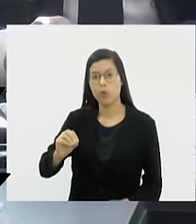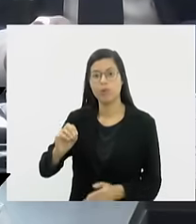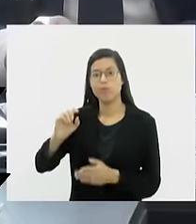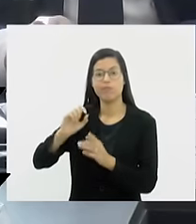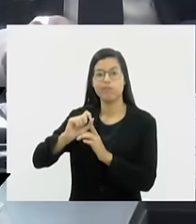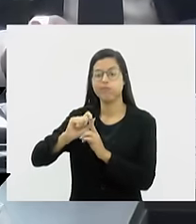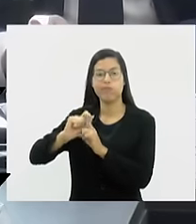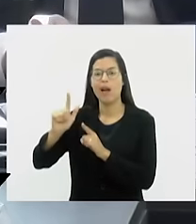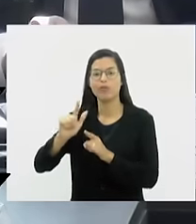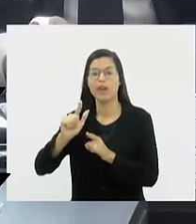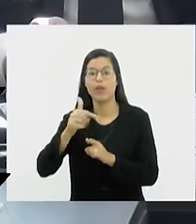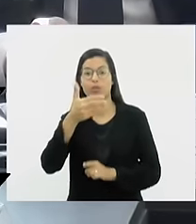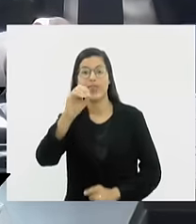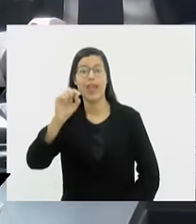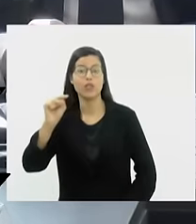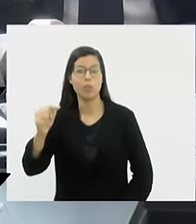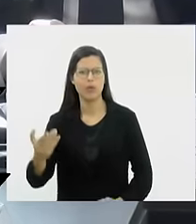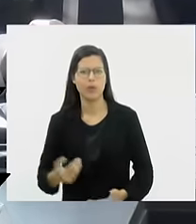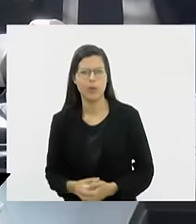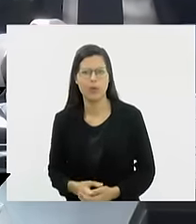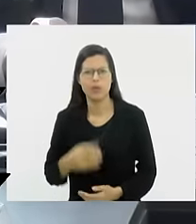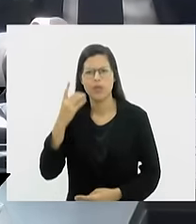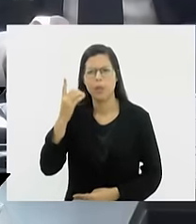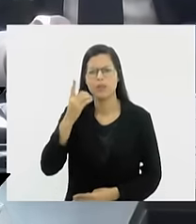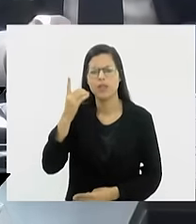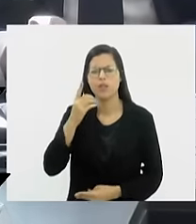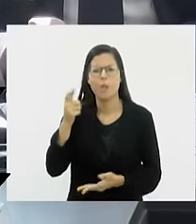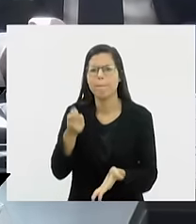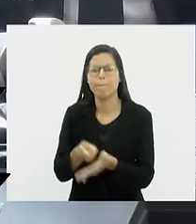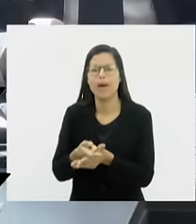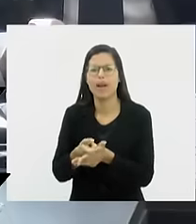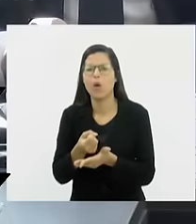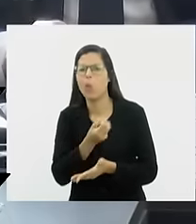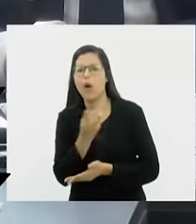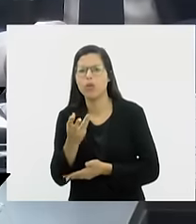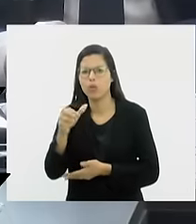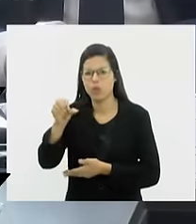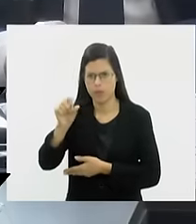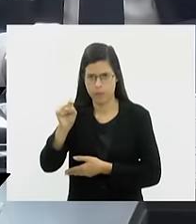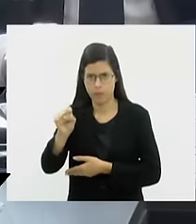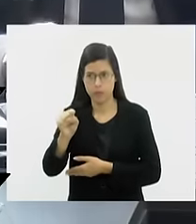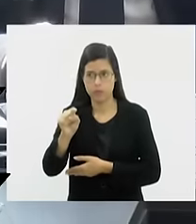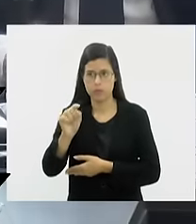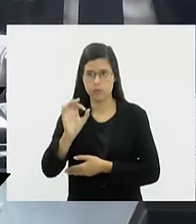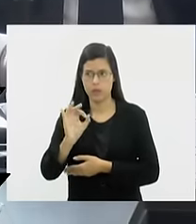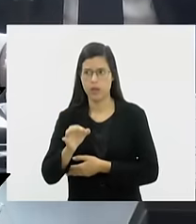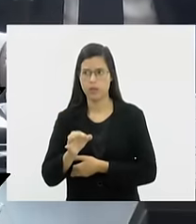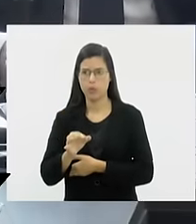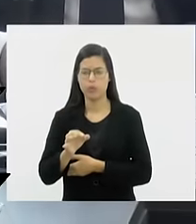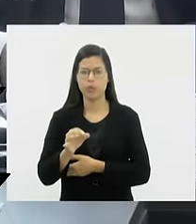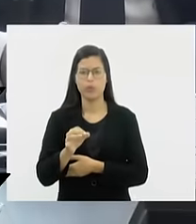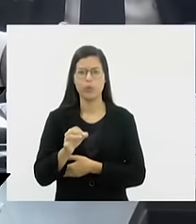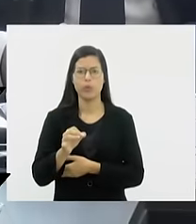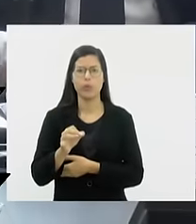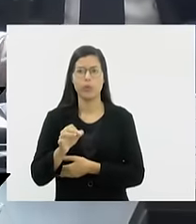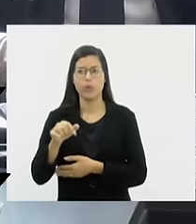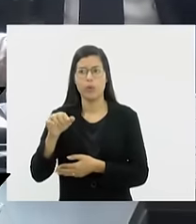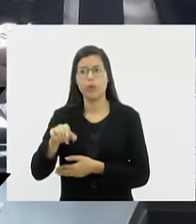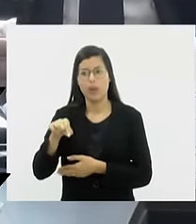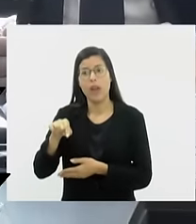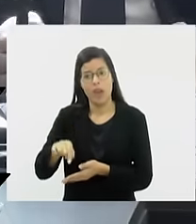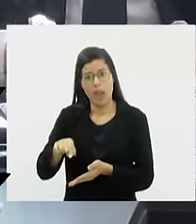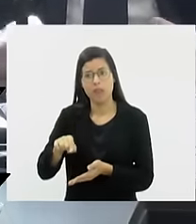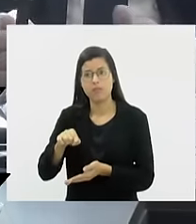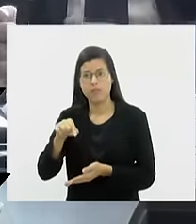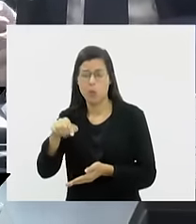média de preço que o parlamentar paga aqui com a sua cota um carro blindado? 9 mil. 9 mil, né? O Detro tá pagando bem, filho. Tá